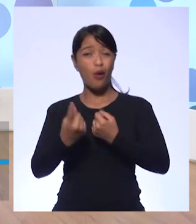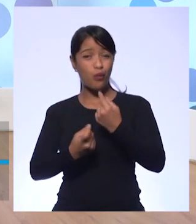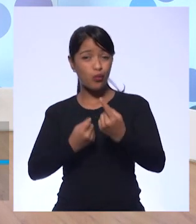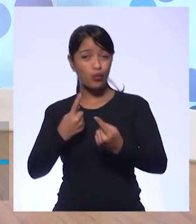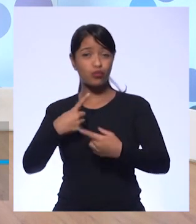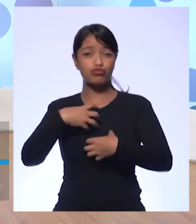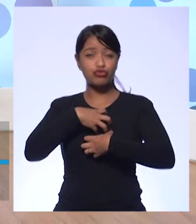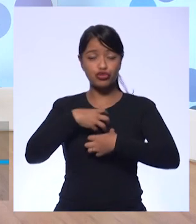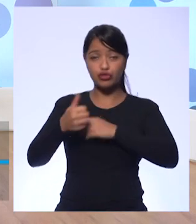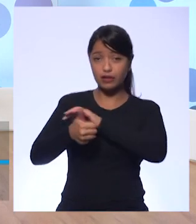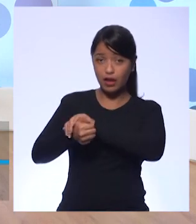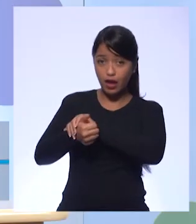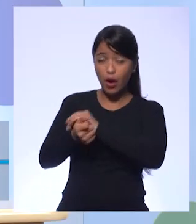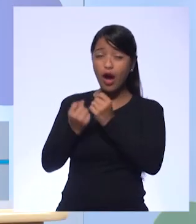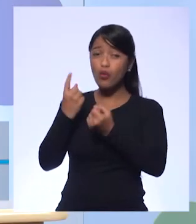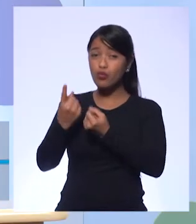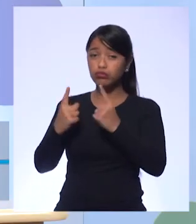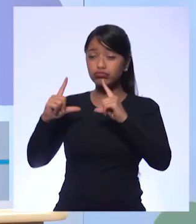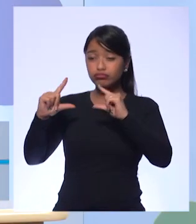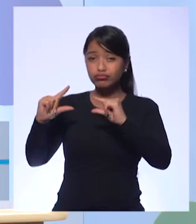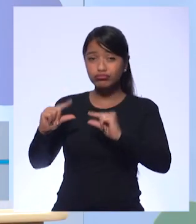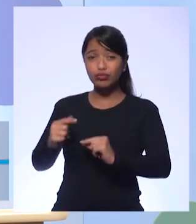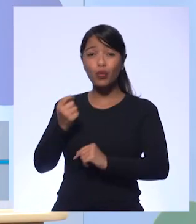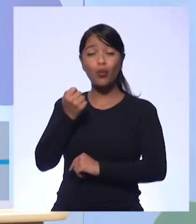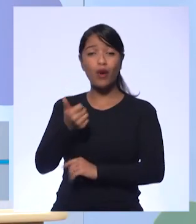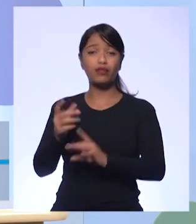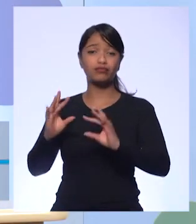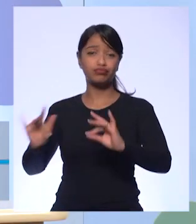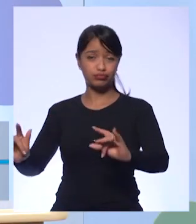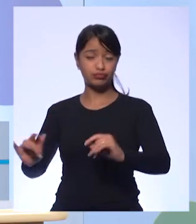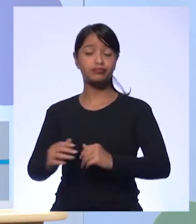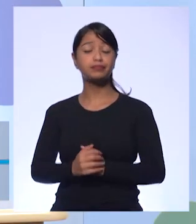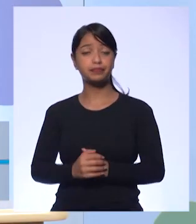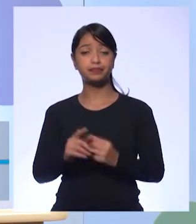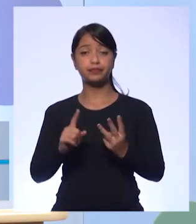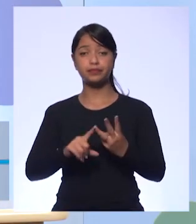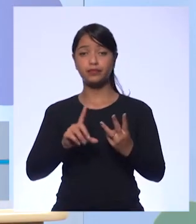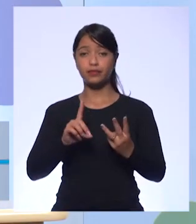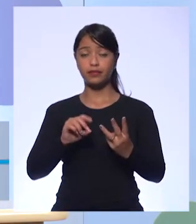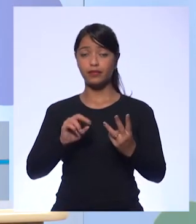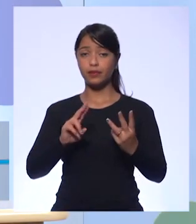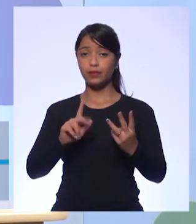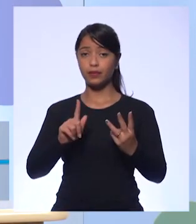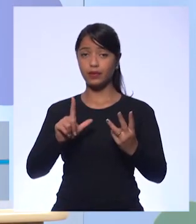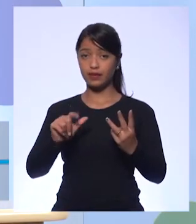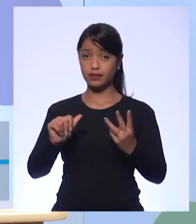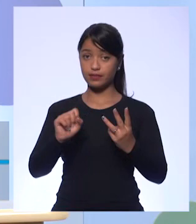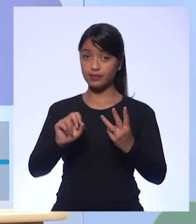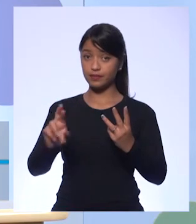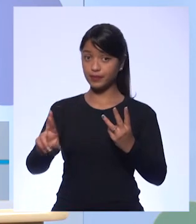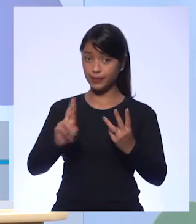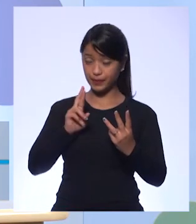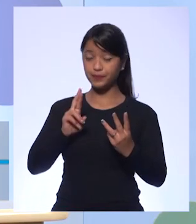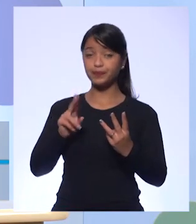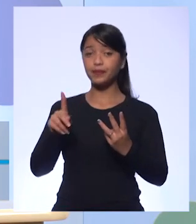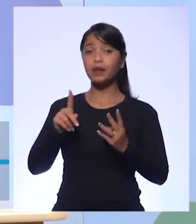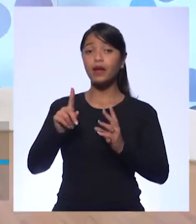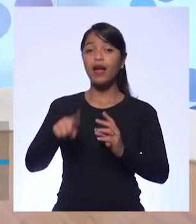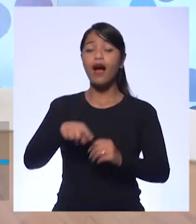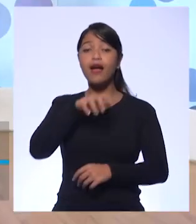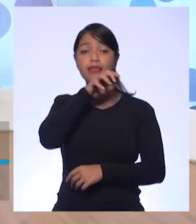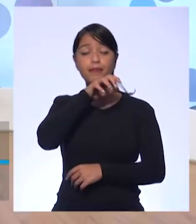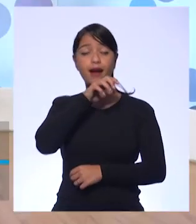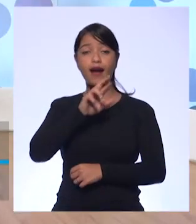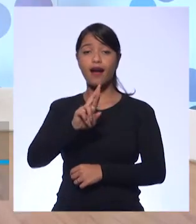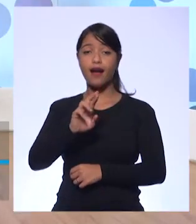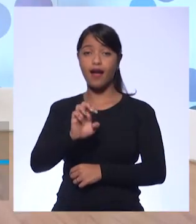falou. Douglas disse assim, que ele é um réptil que vive na tartaruga, na, na água. Na tartaruga